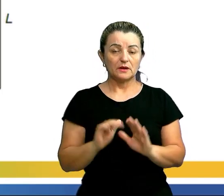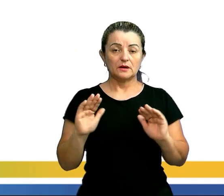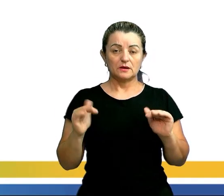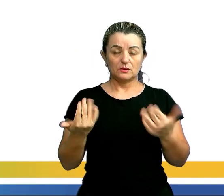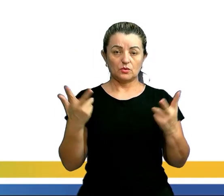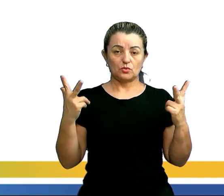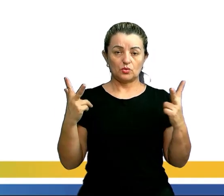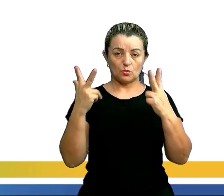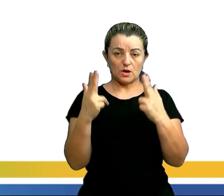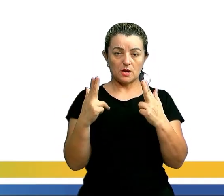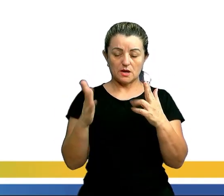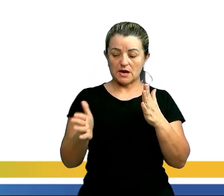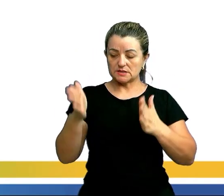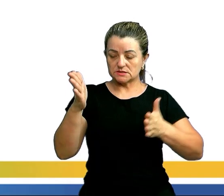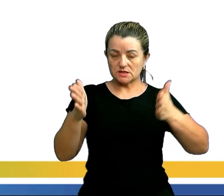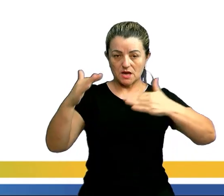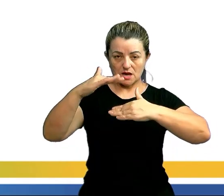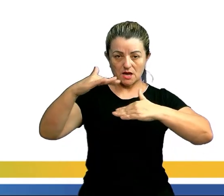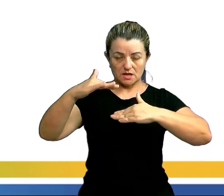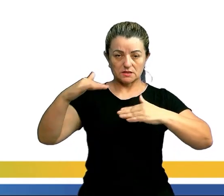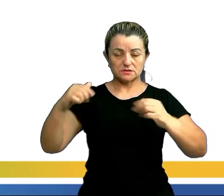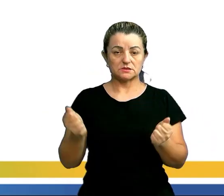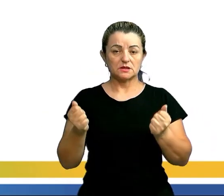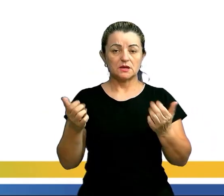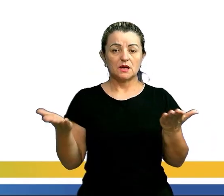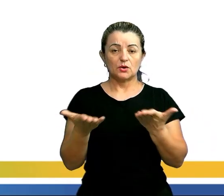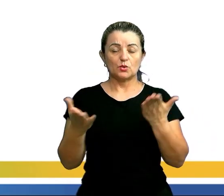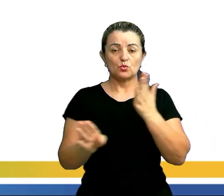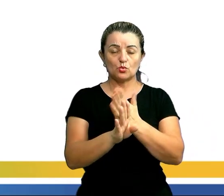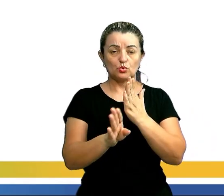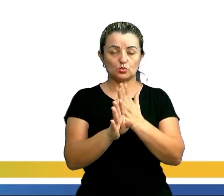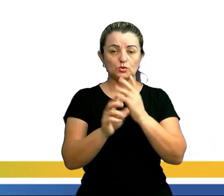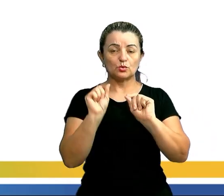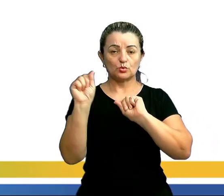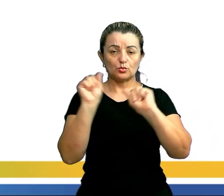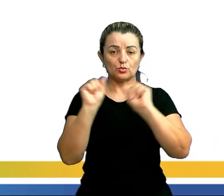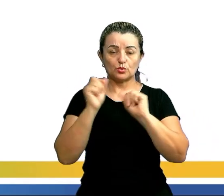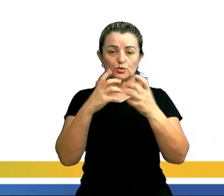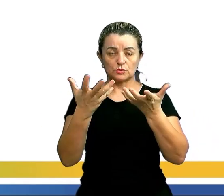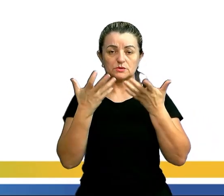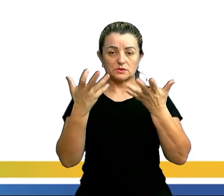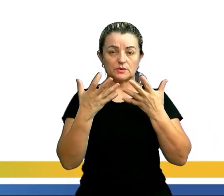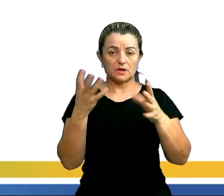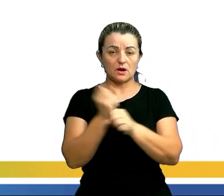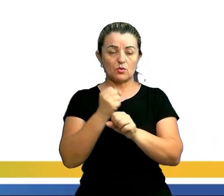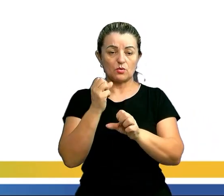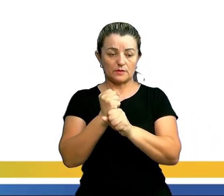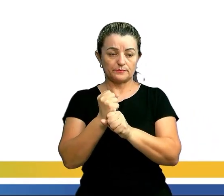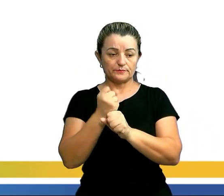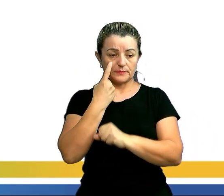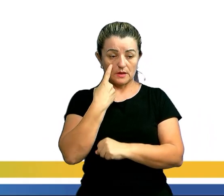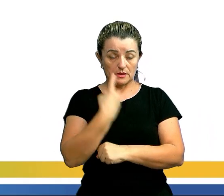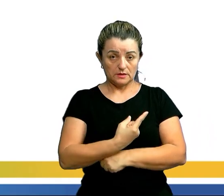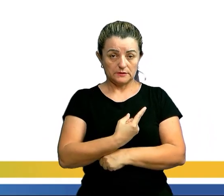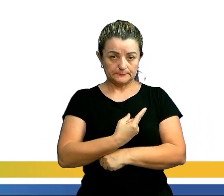letra A. Perceberam então esse detalhe? Aqui o exemplo, ele está pedindo exatamente aqui, ó, que tenham